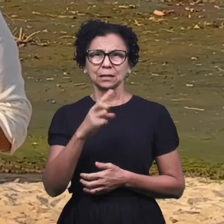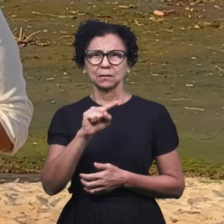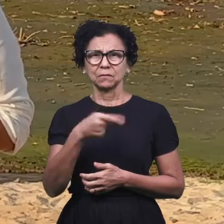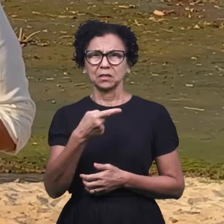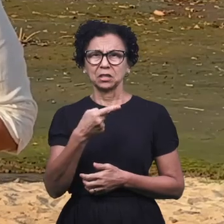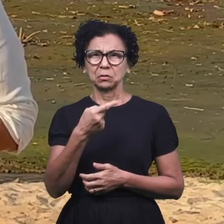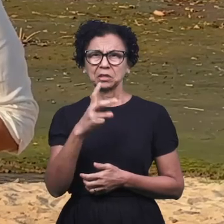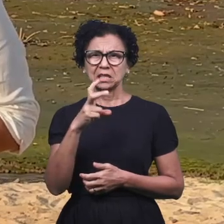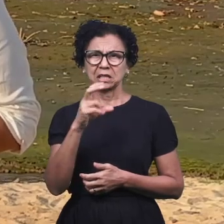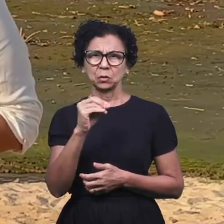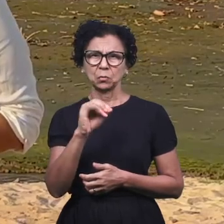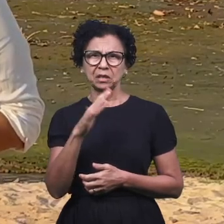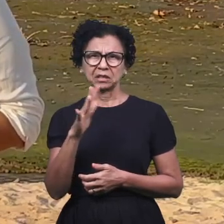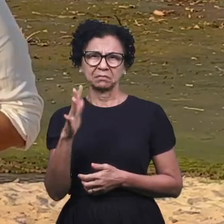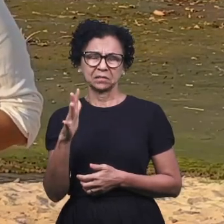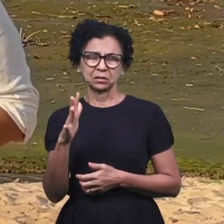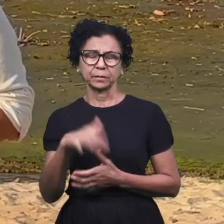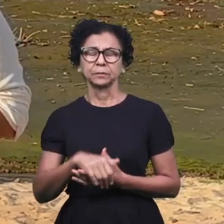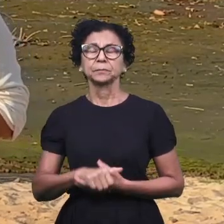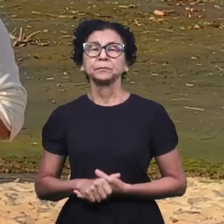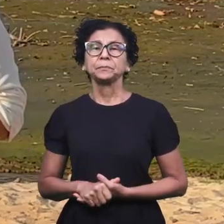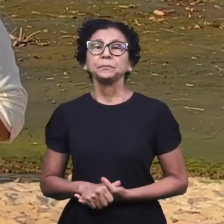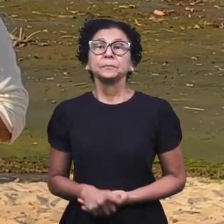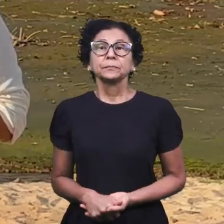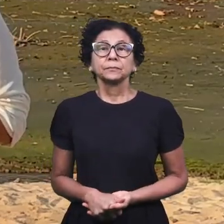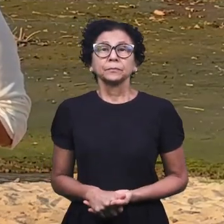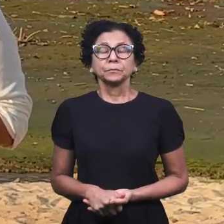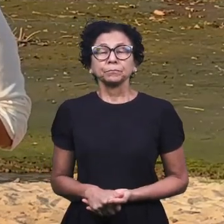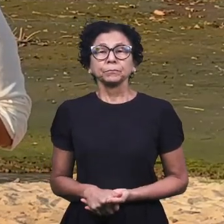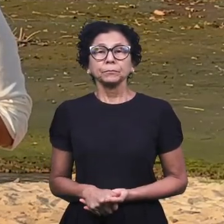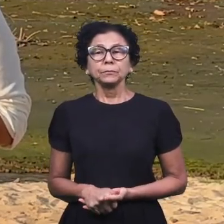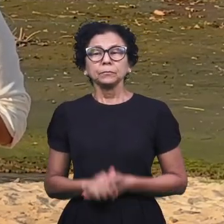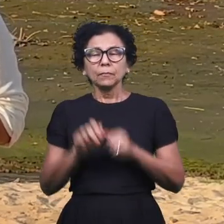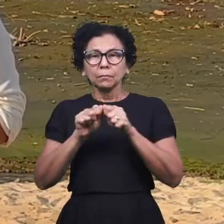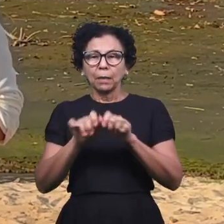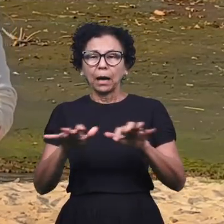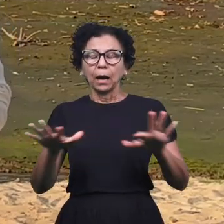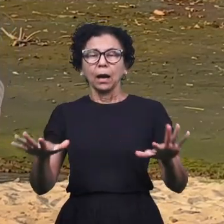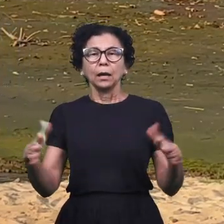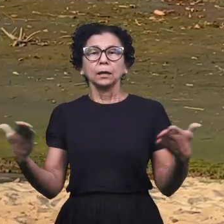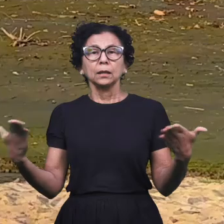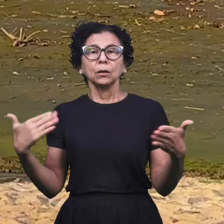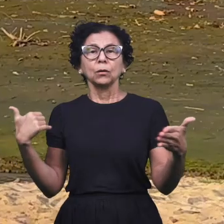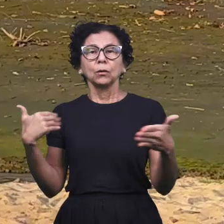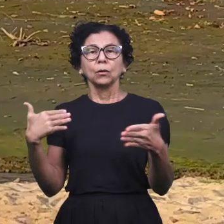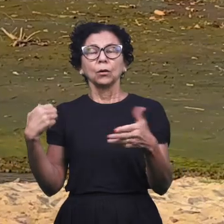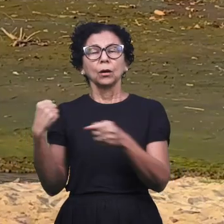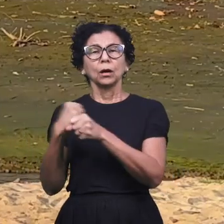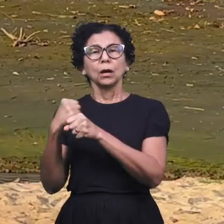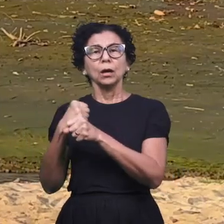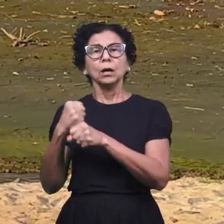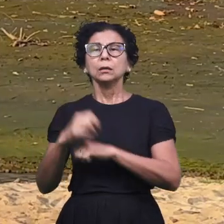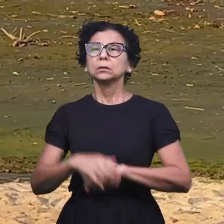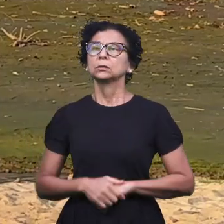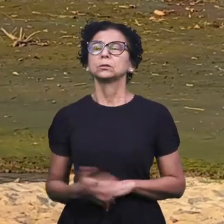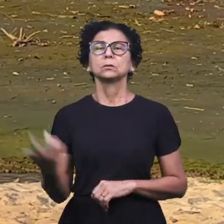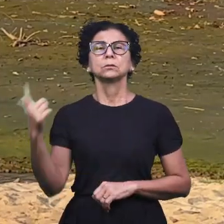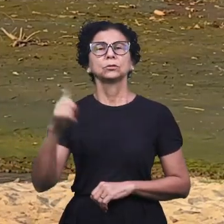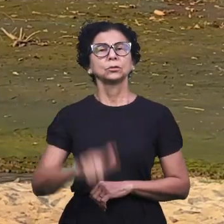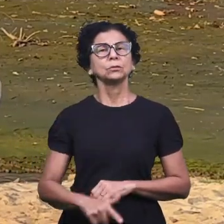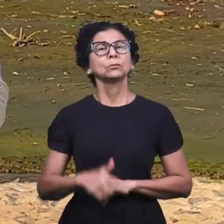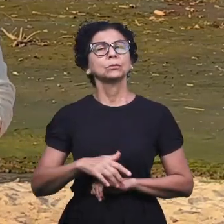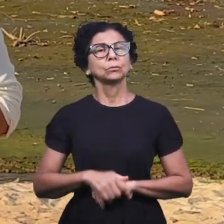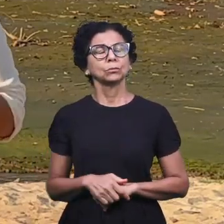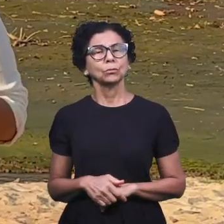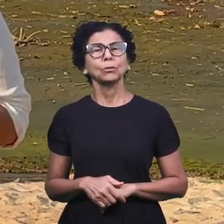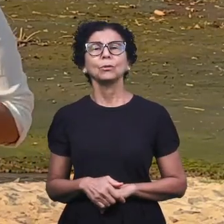13,50 e pouco, né? Só que agora em 2024 a gente está com outra vazante